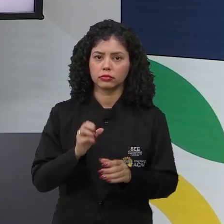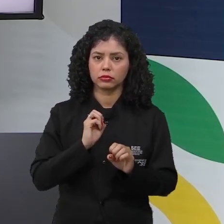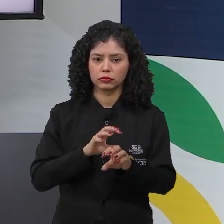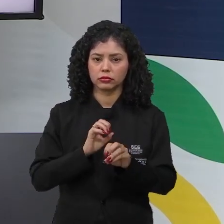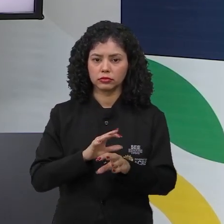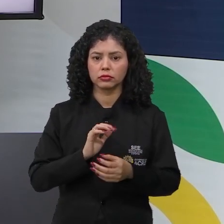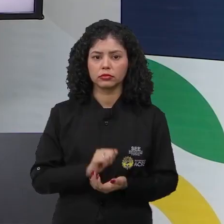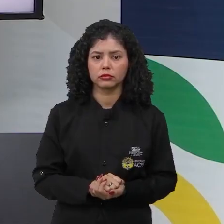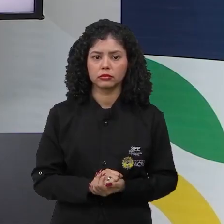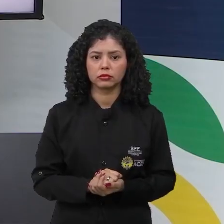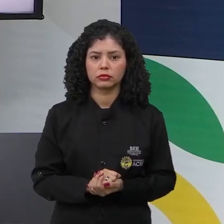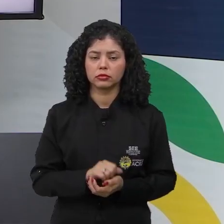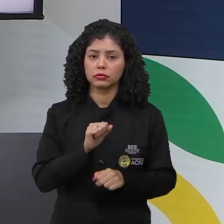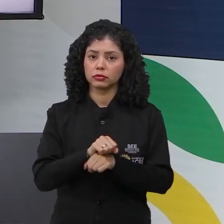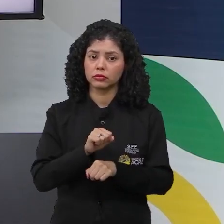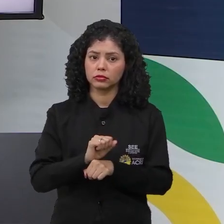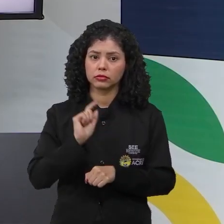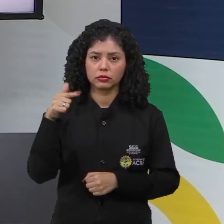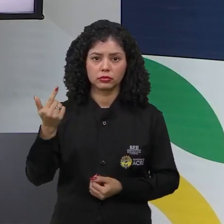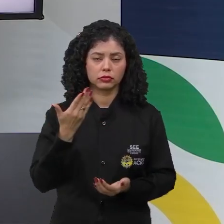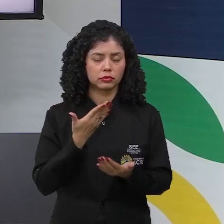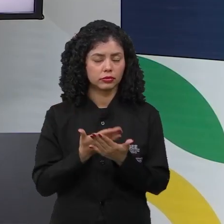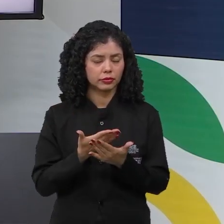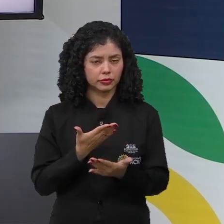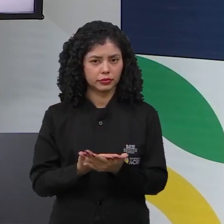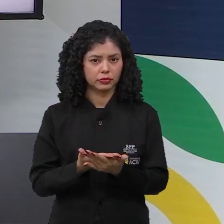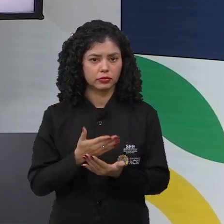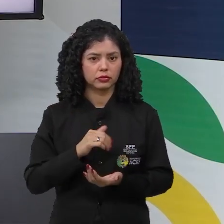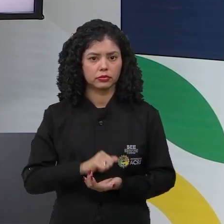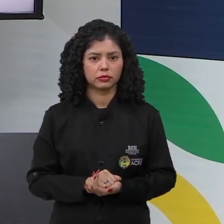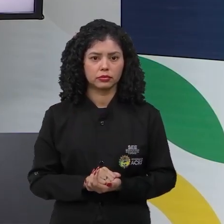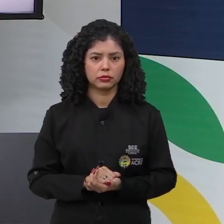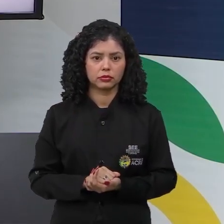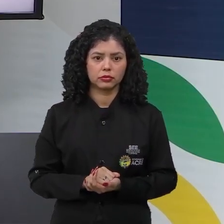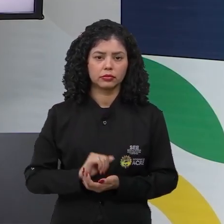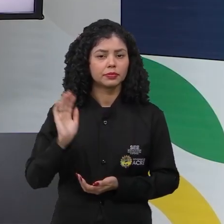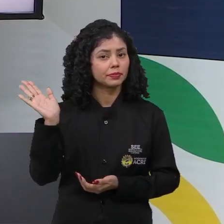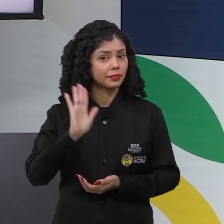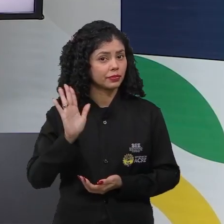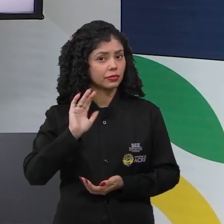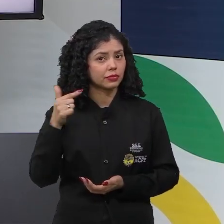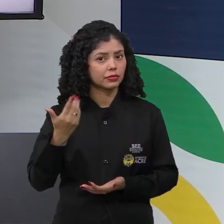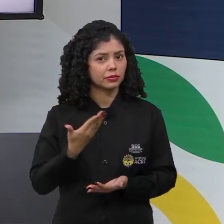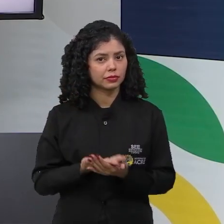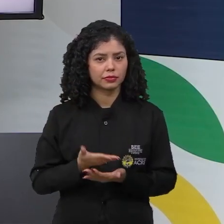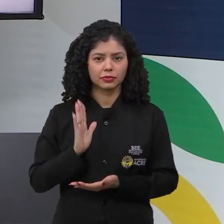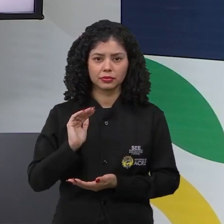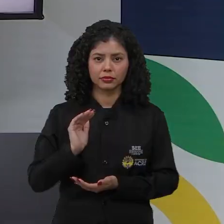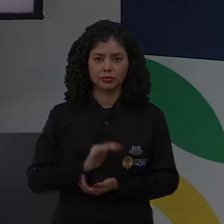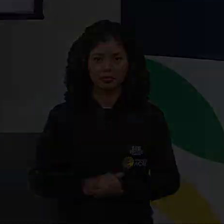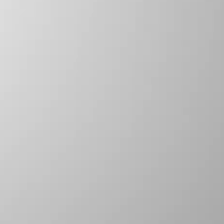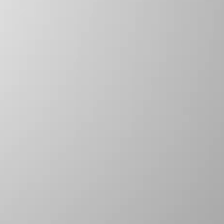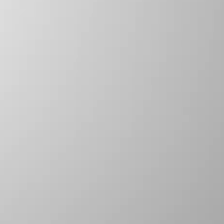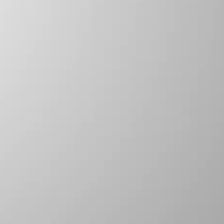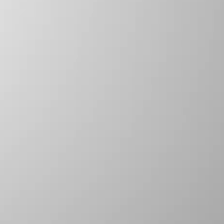ensino. Conto com vocês na nossa próxima aula e até mais. Tchau, tchau!